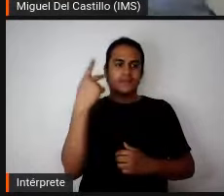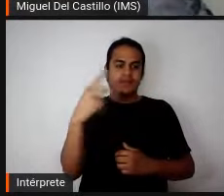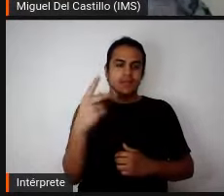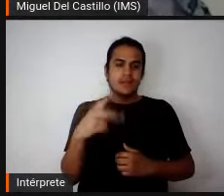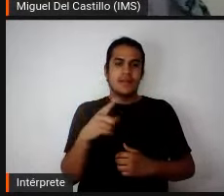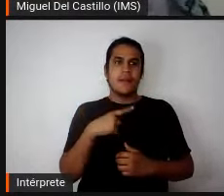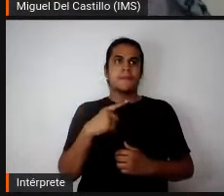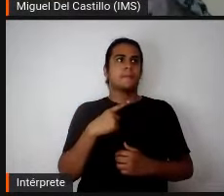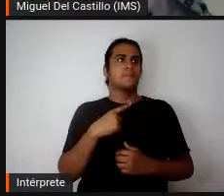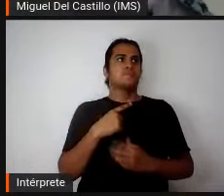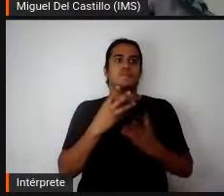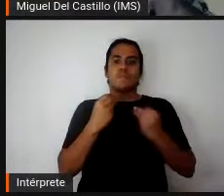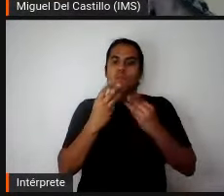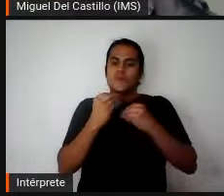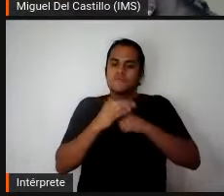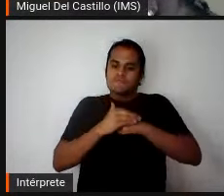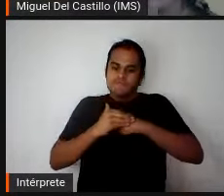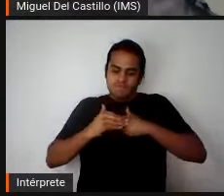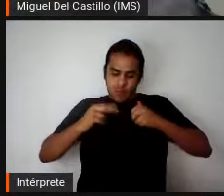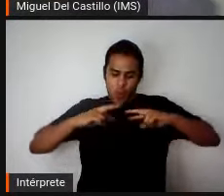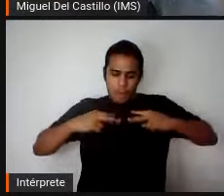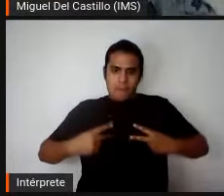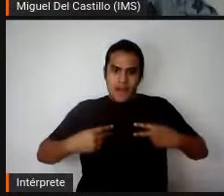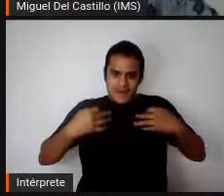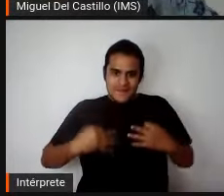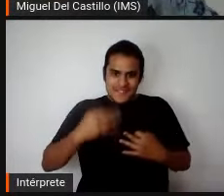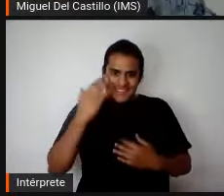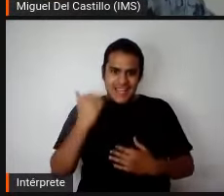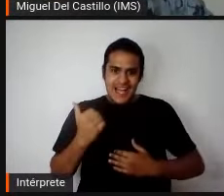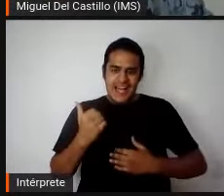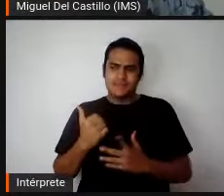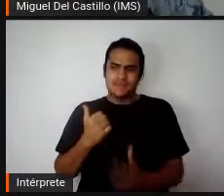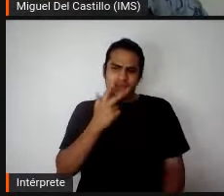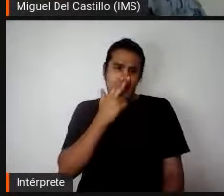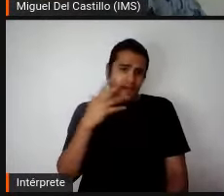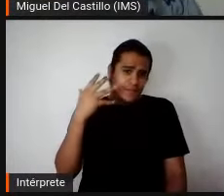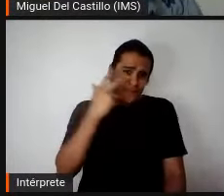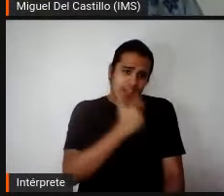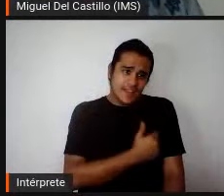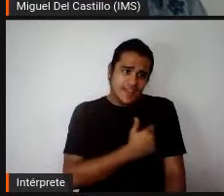urbana. E é bonito esse negócio. E